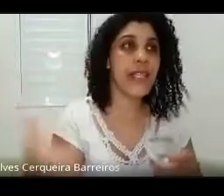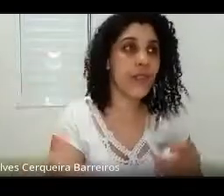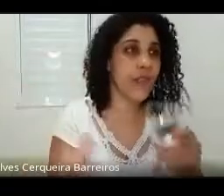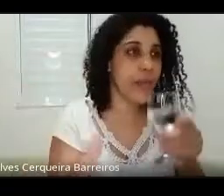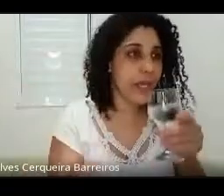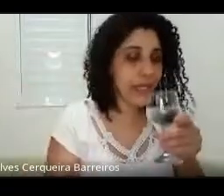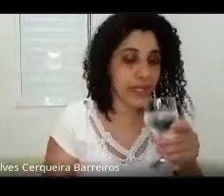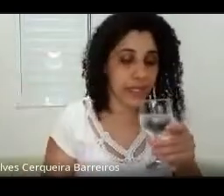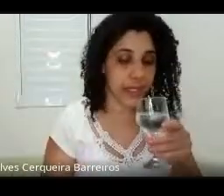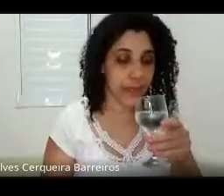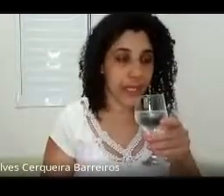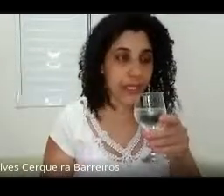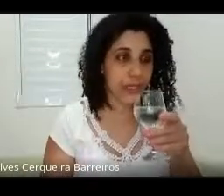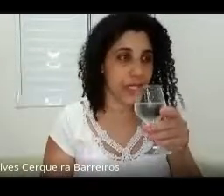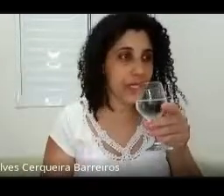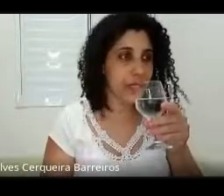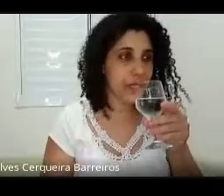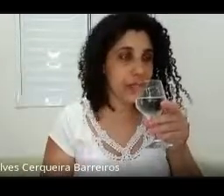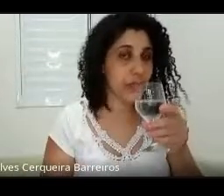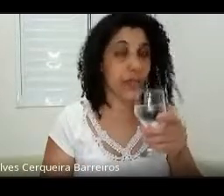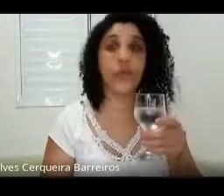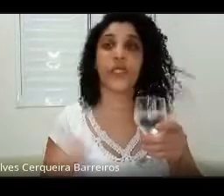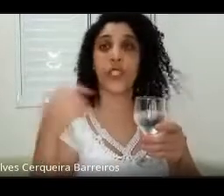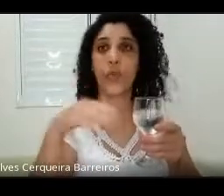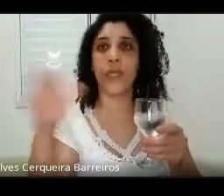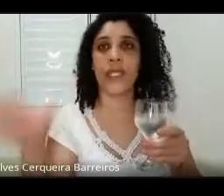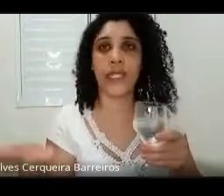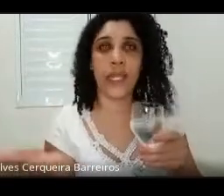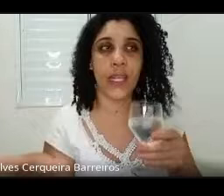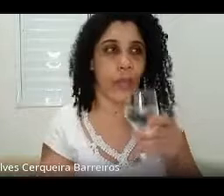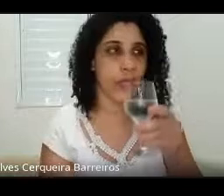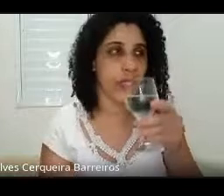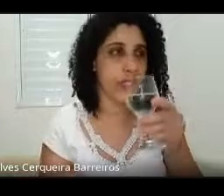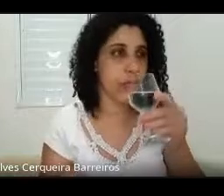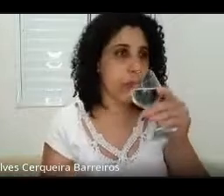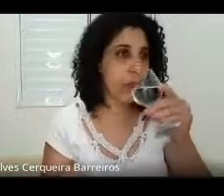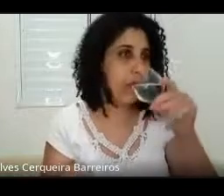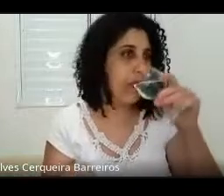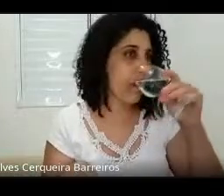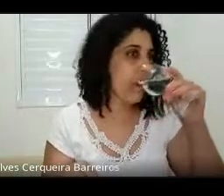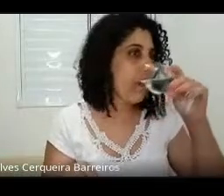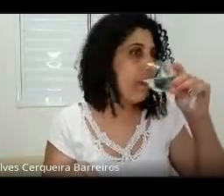se desenvolver bem na escrita também da língua de sinais. Ou, desculpa, na escrita da língua portuguesa.